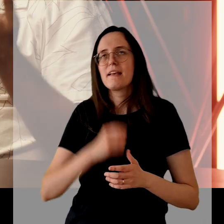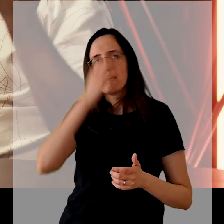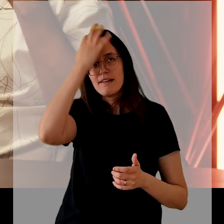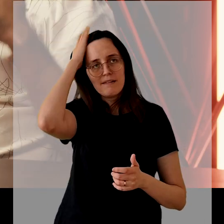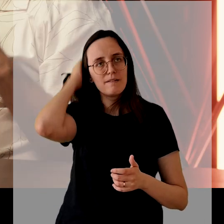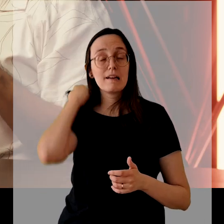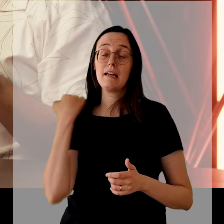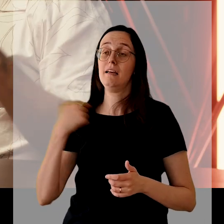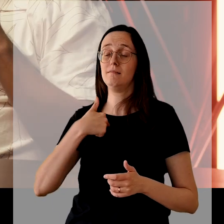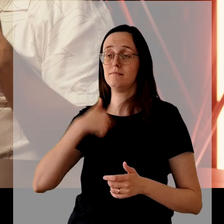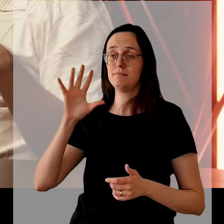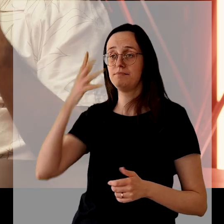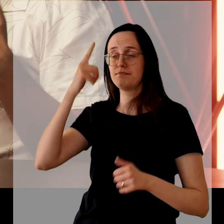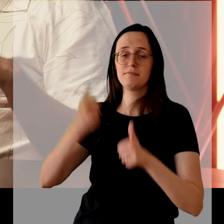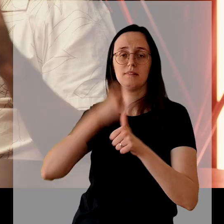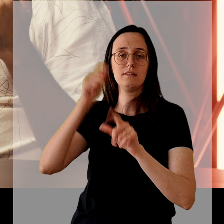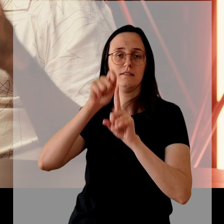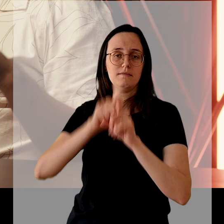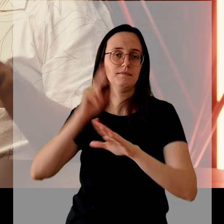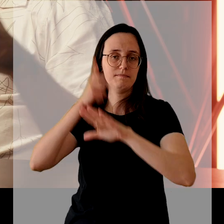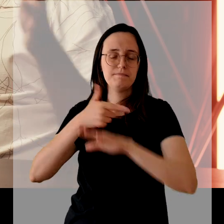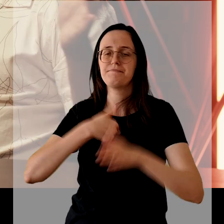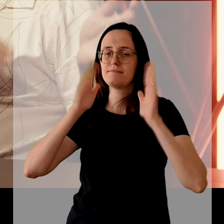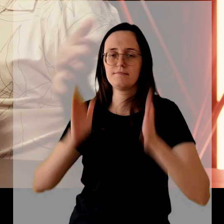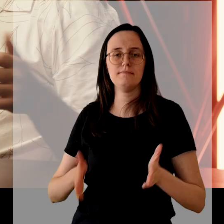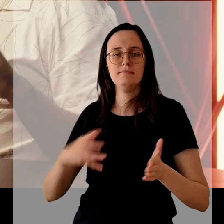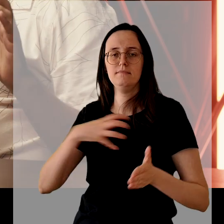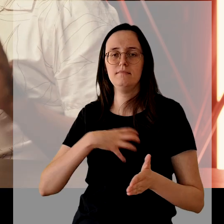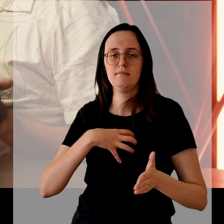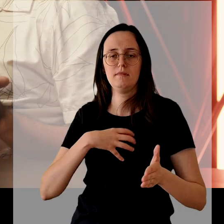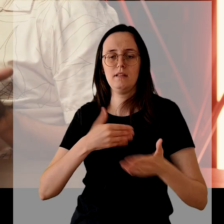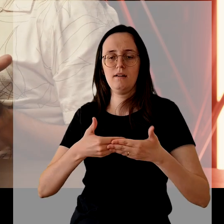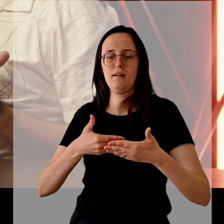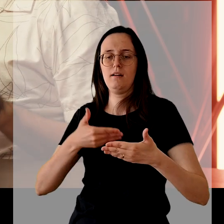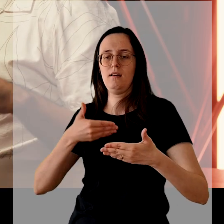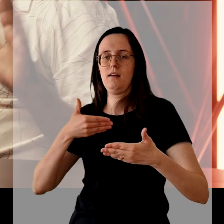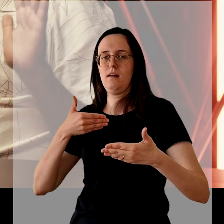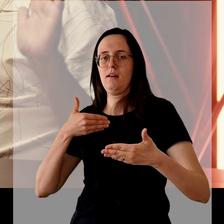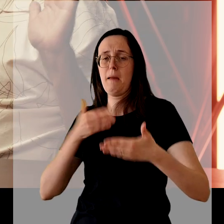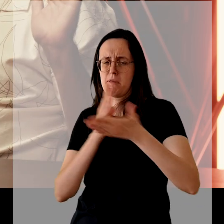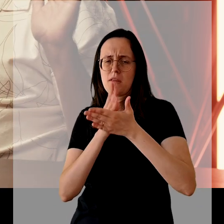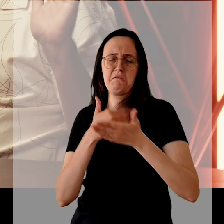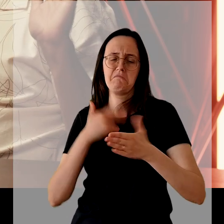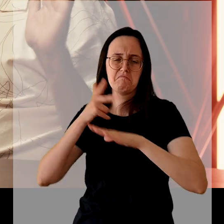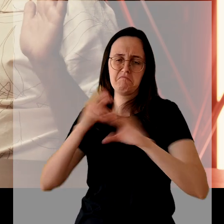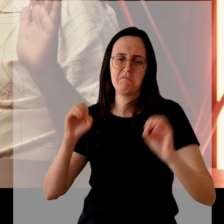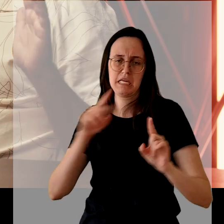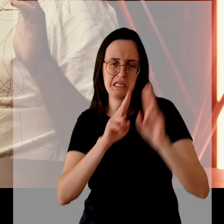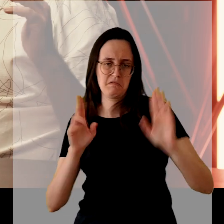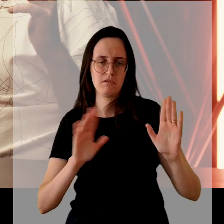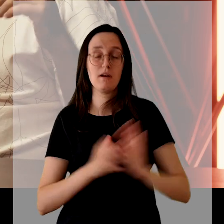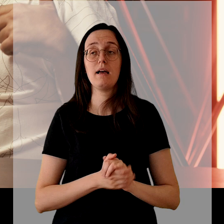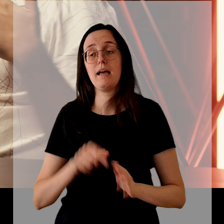Então eu logo, no primeiro mês de filmagem, eu já fui saindo cada vez mais e na metade eu já não operava mais no